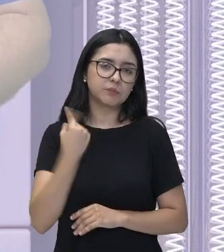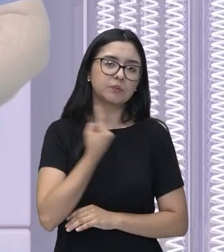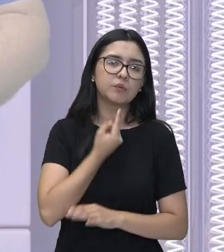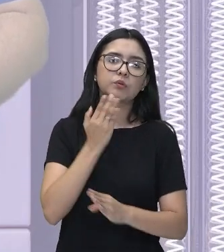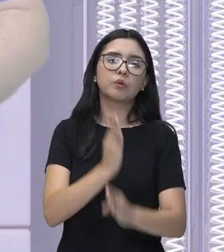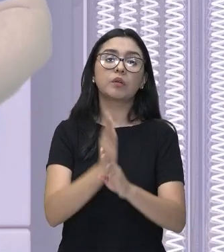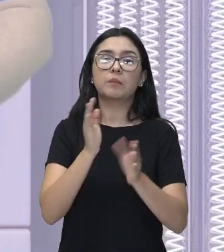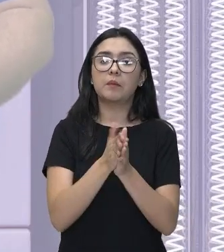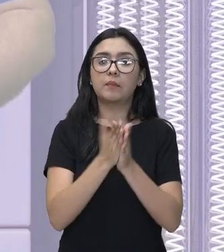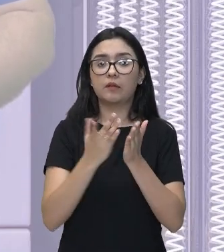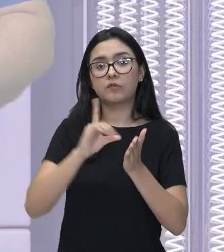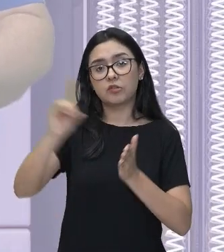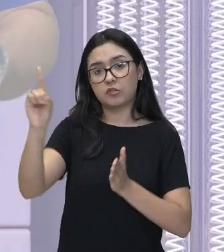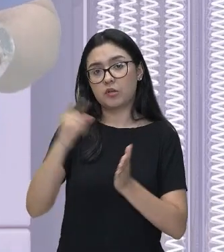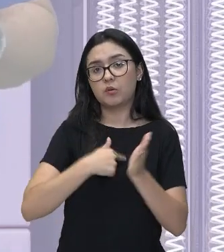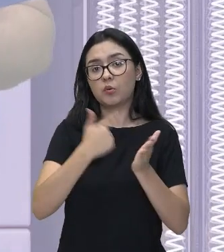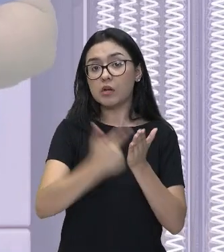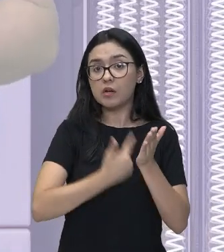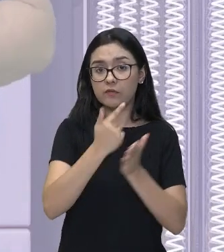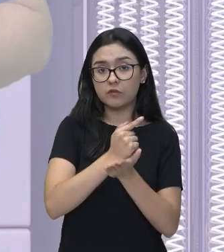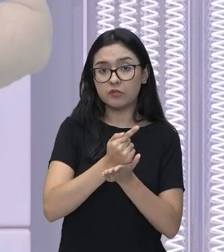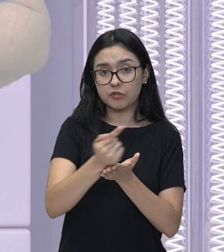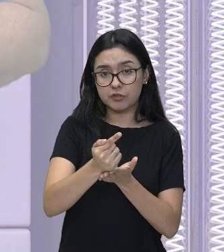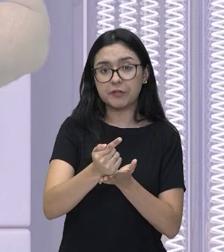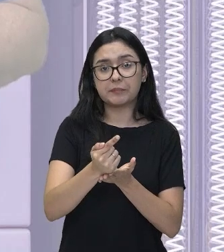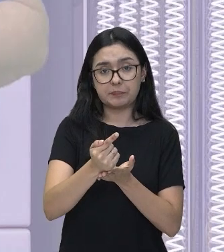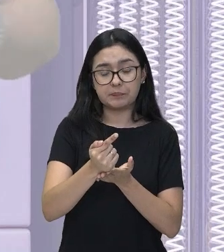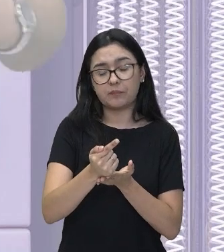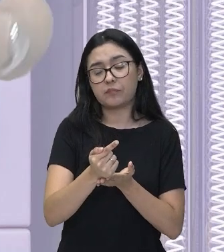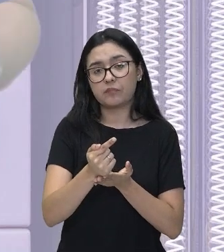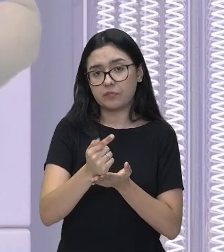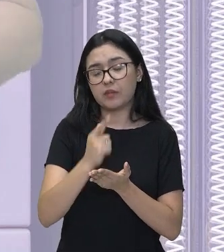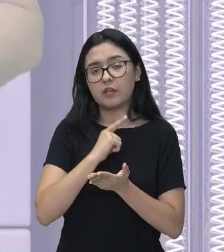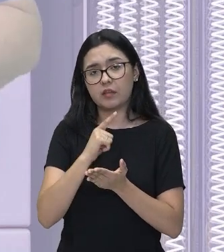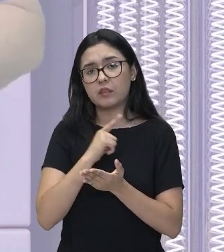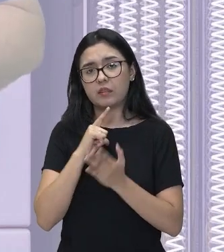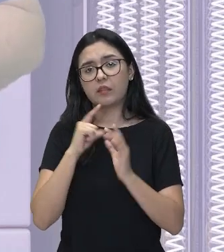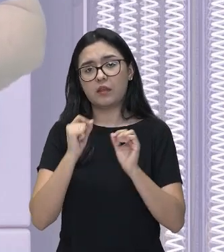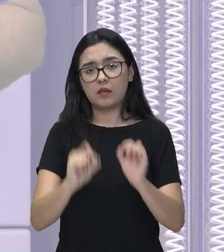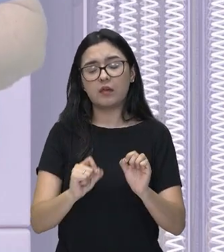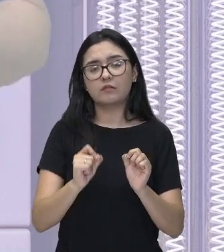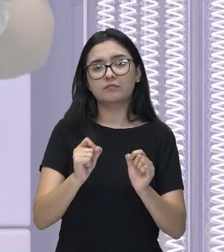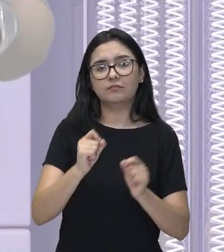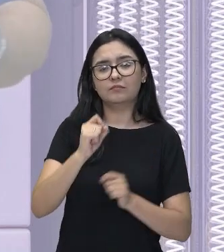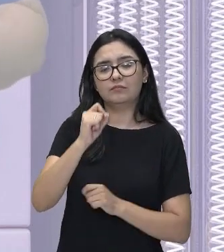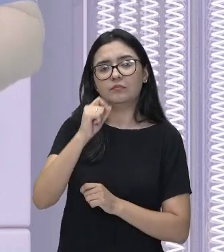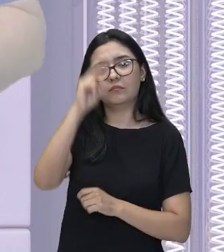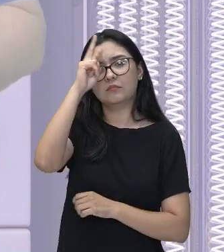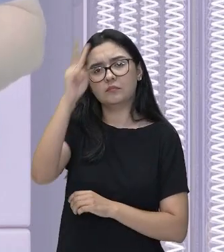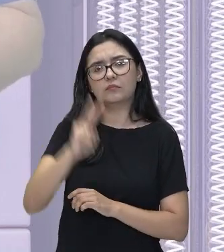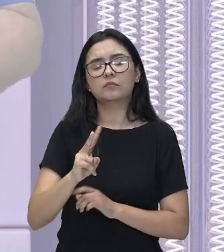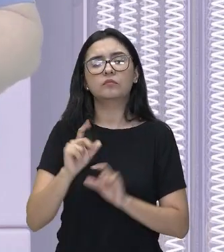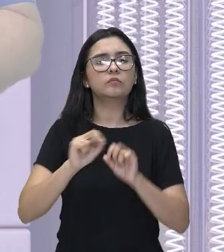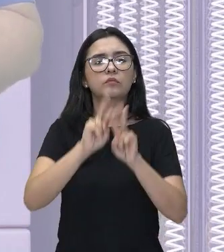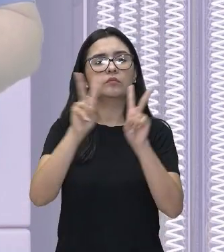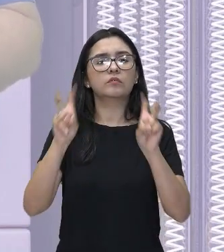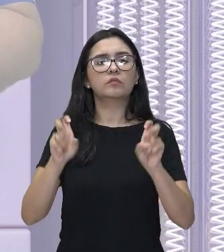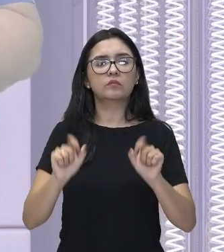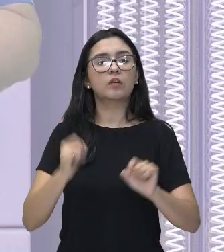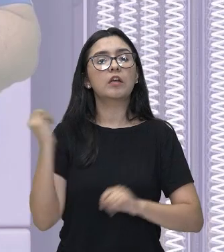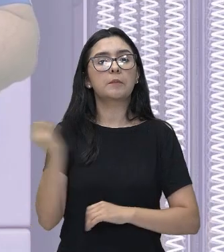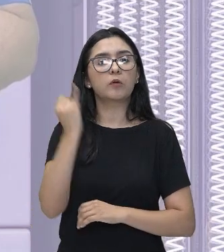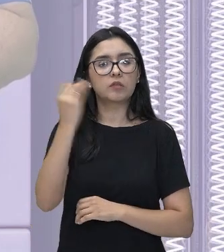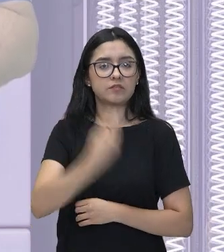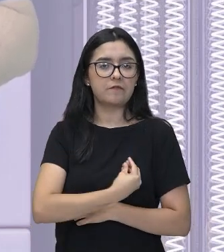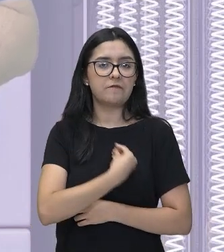na Bíblia, no livro do Gênesis, e que tem uma mensagem aí para nós baseado no tema, na importância